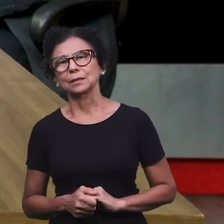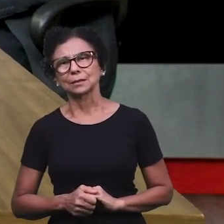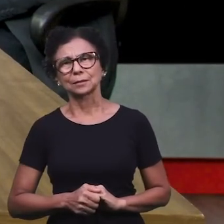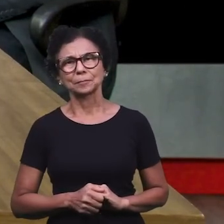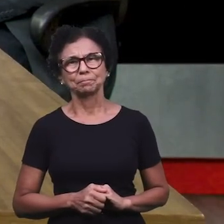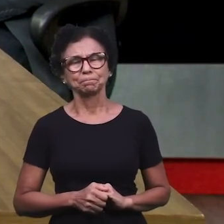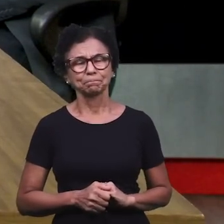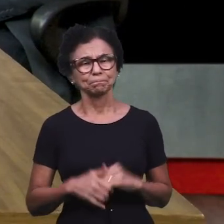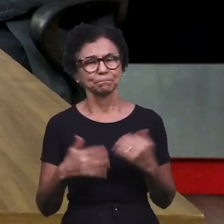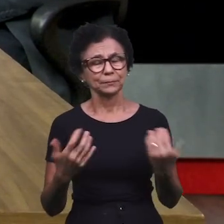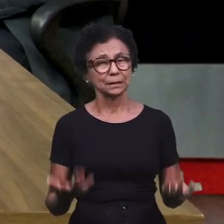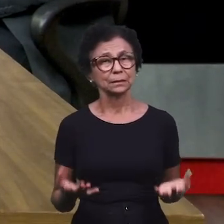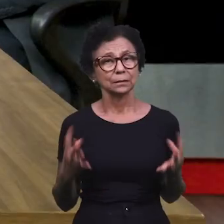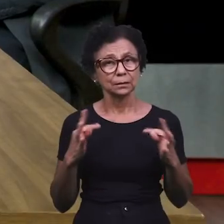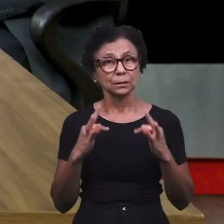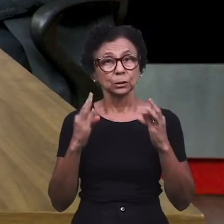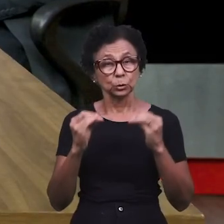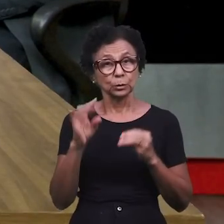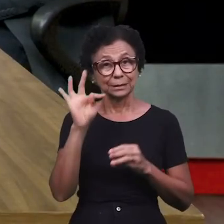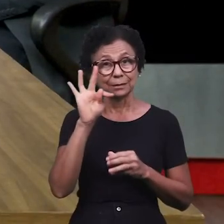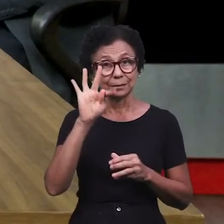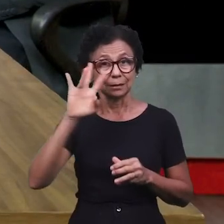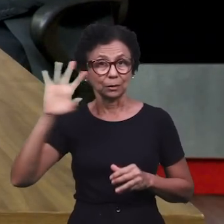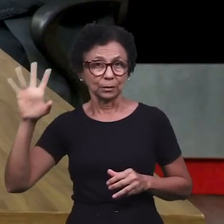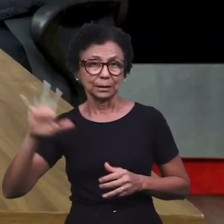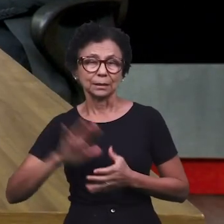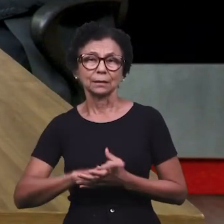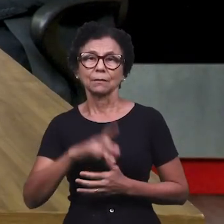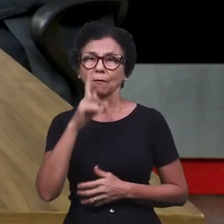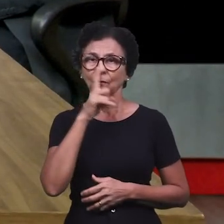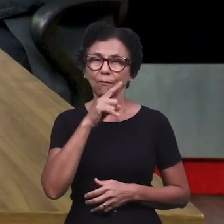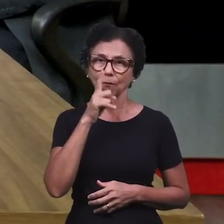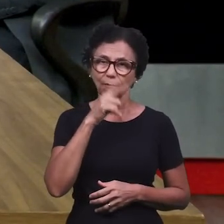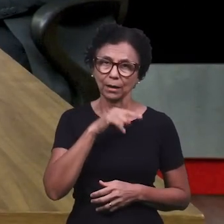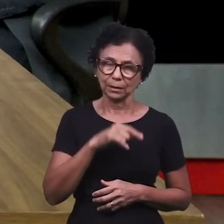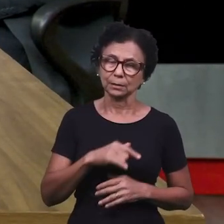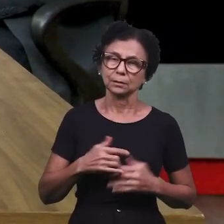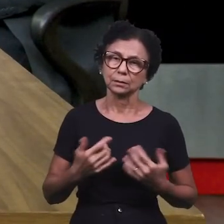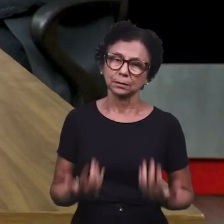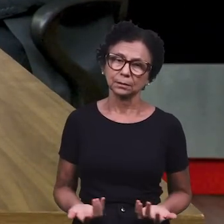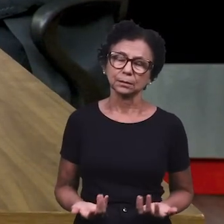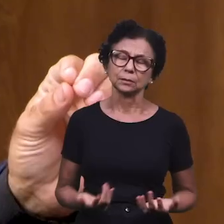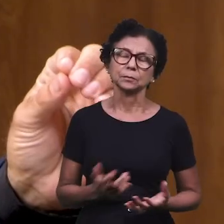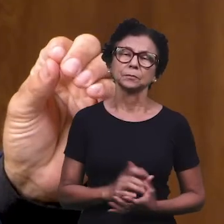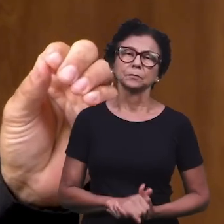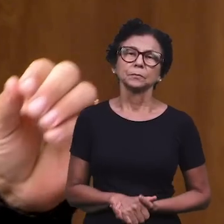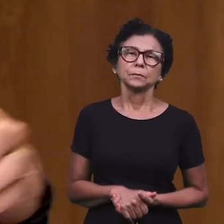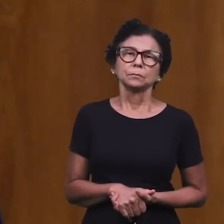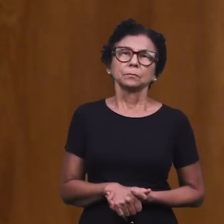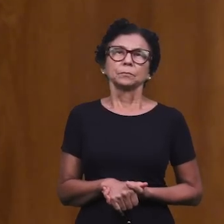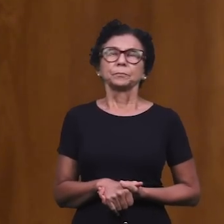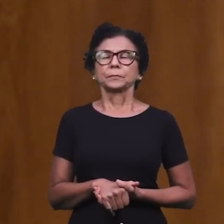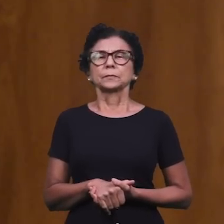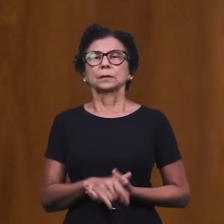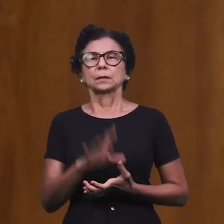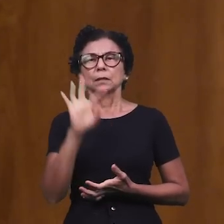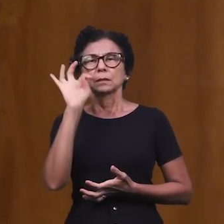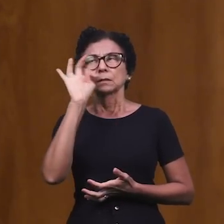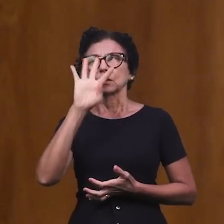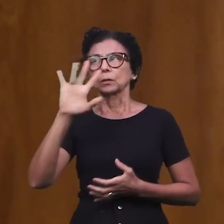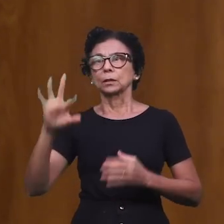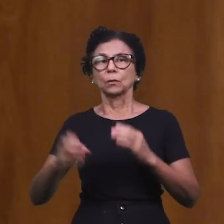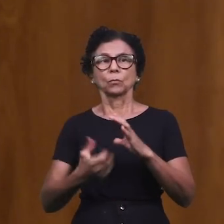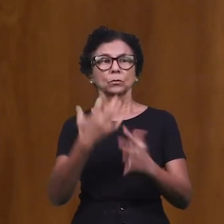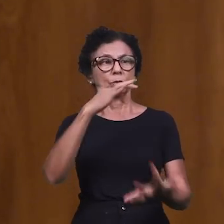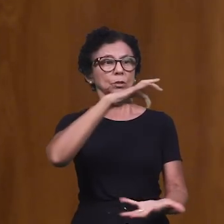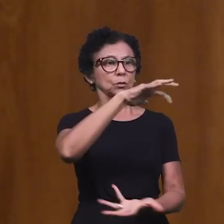elas vêm da seguinte forma: todas elas têm uma falha. As teorias que da origem do